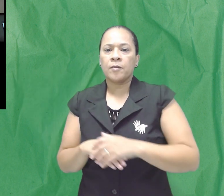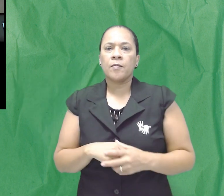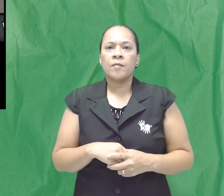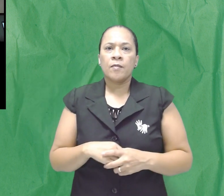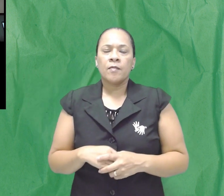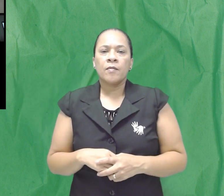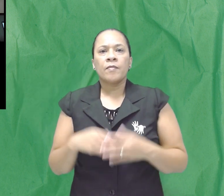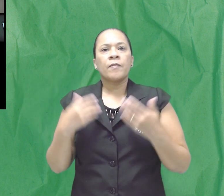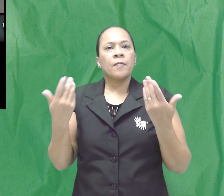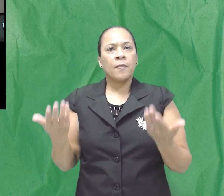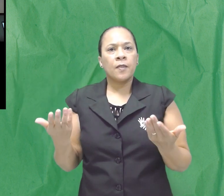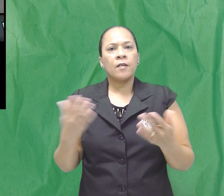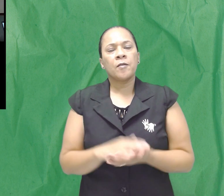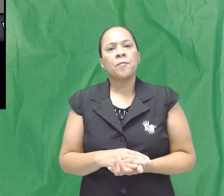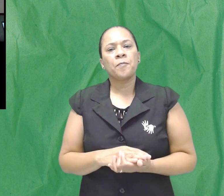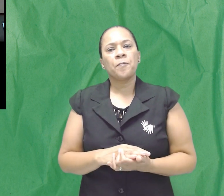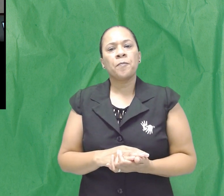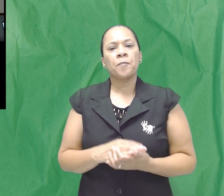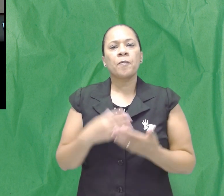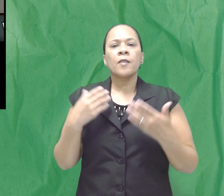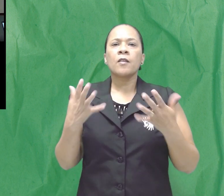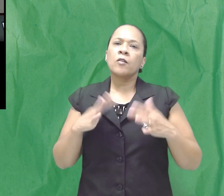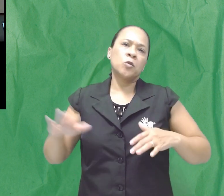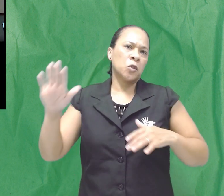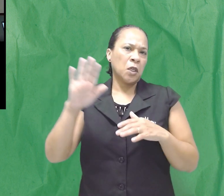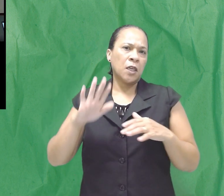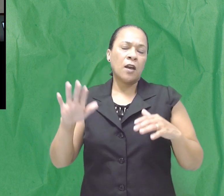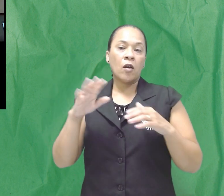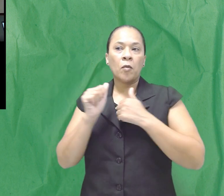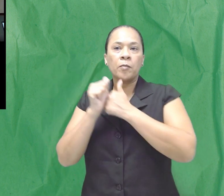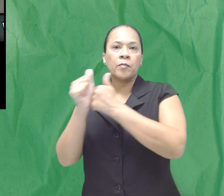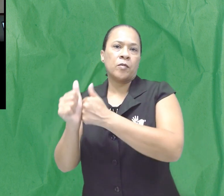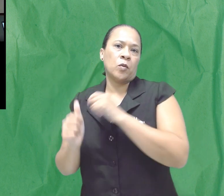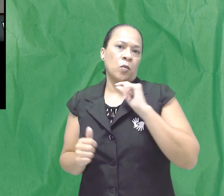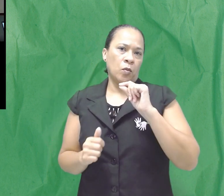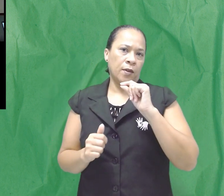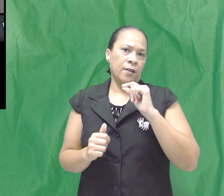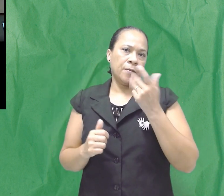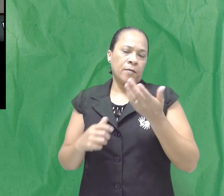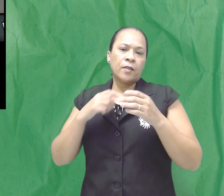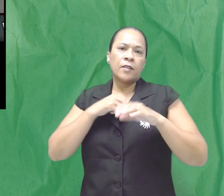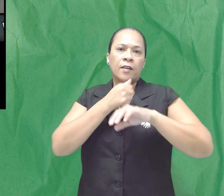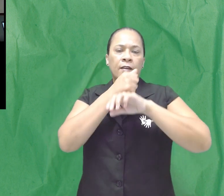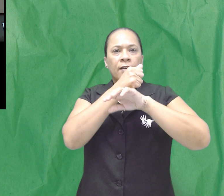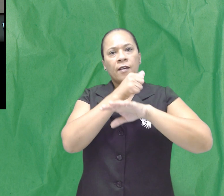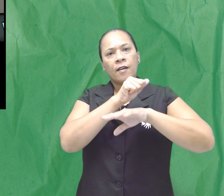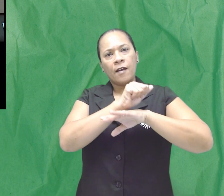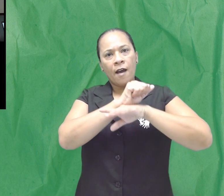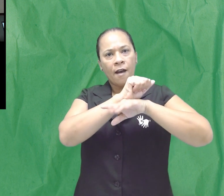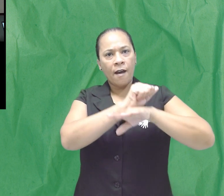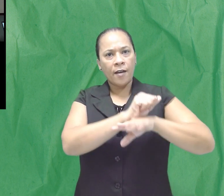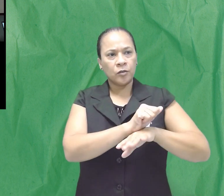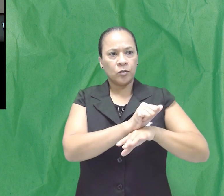tá? Bom, o que nós temos que, de modo geral, seguir? Ácidos vão ser guardados em